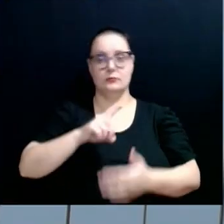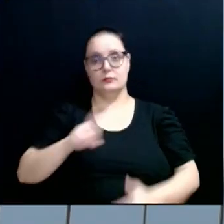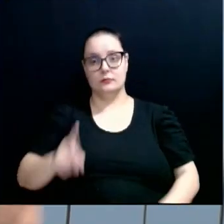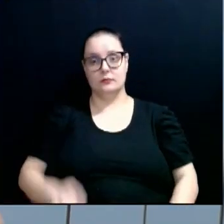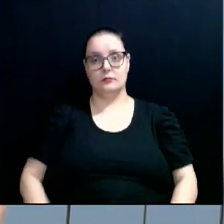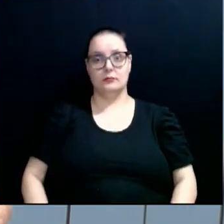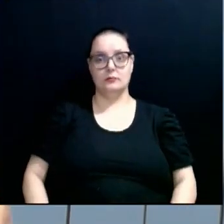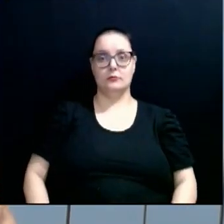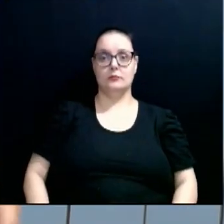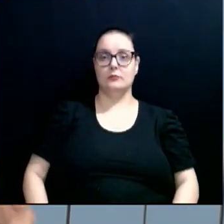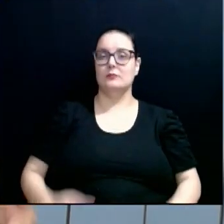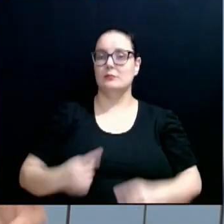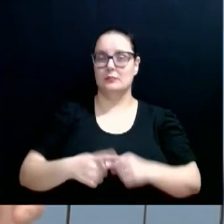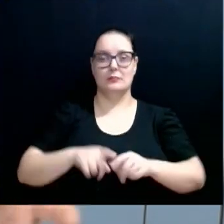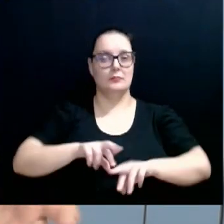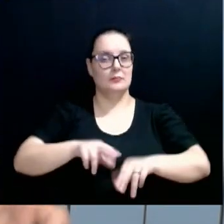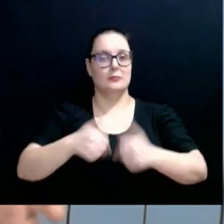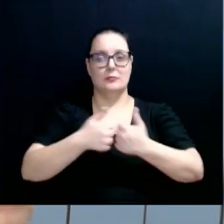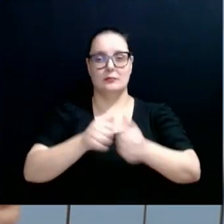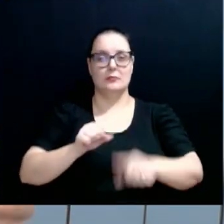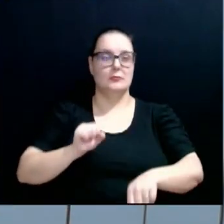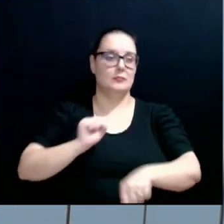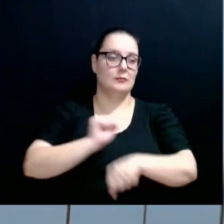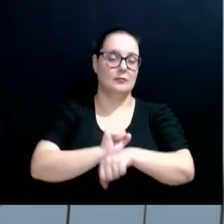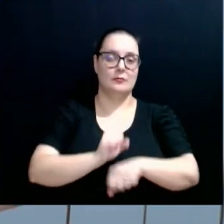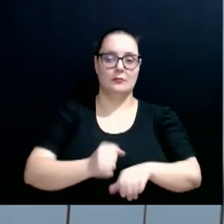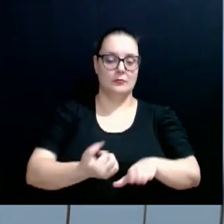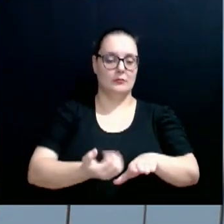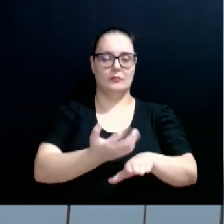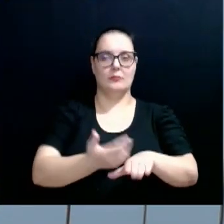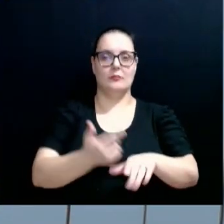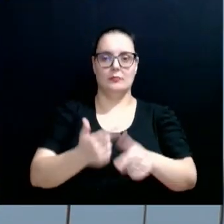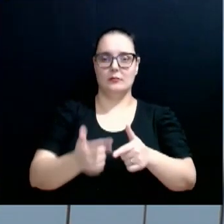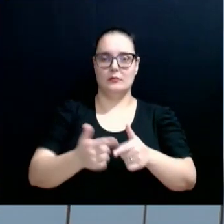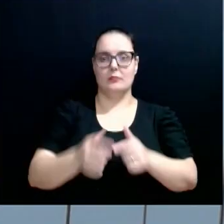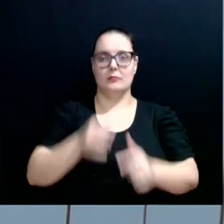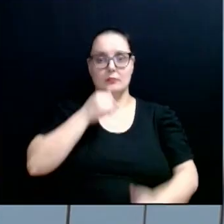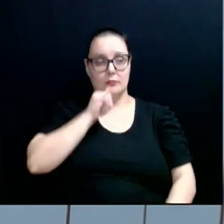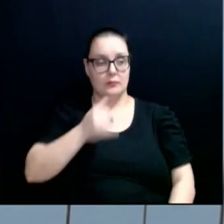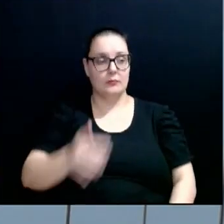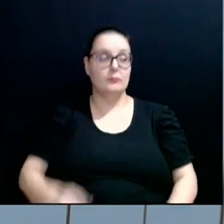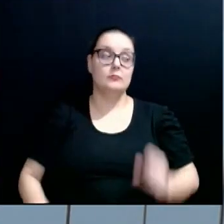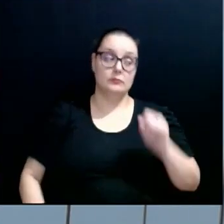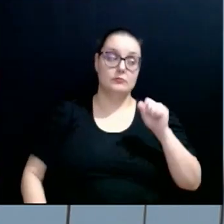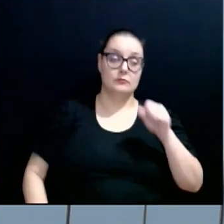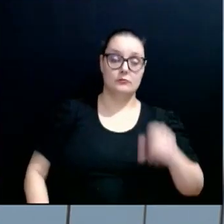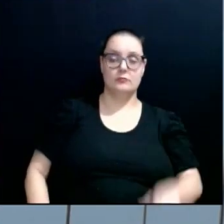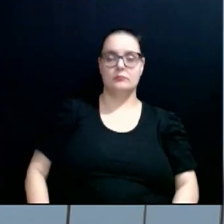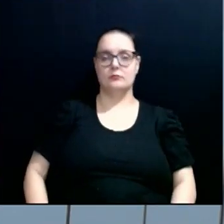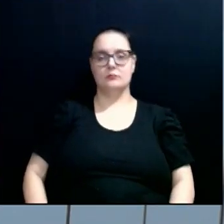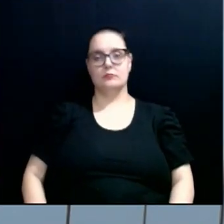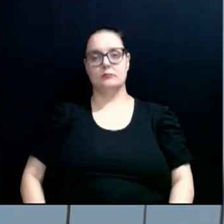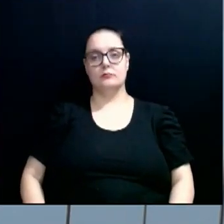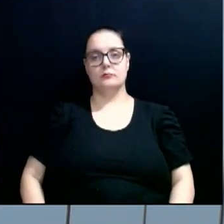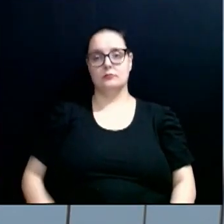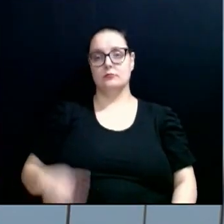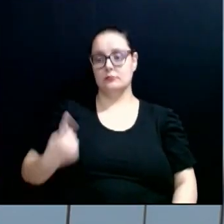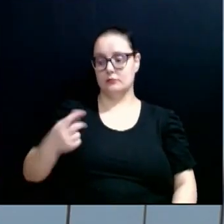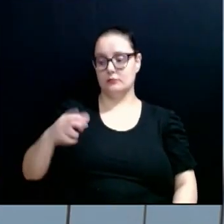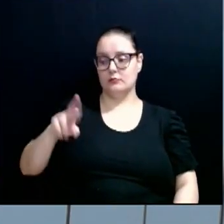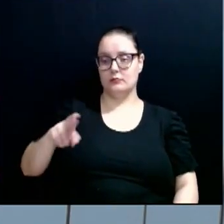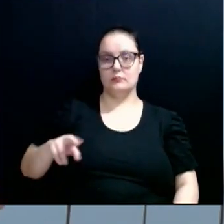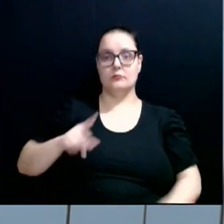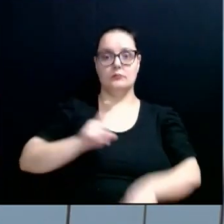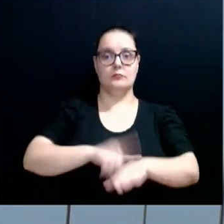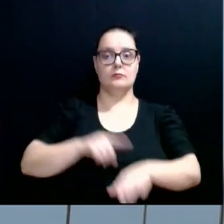eram muitos ônibus parados, pegando fogo, problema elétrico. e por conta de um ônibus, no horário de pico, todos os